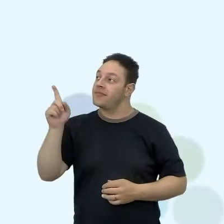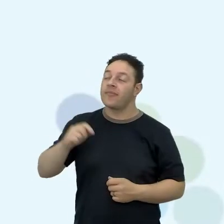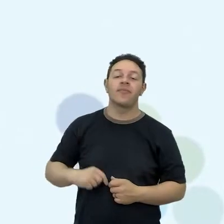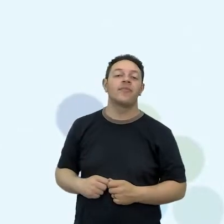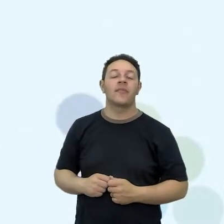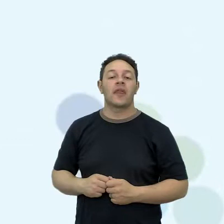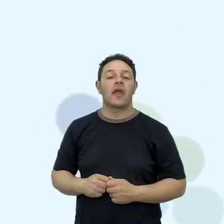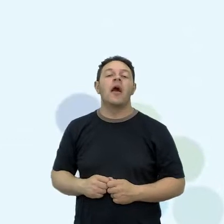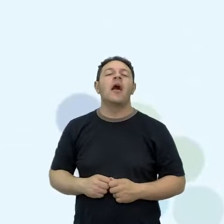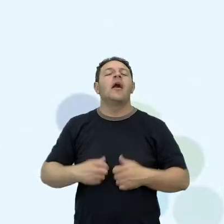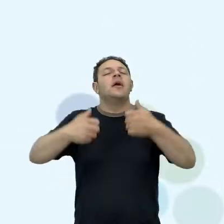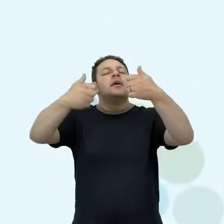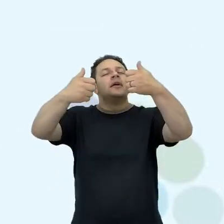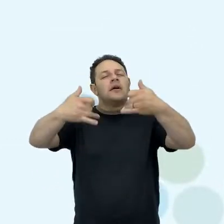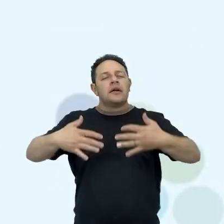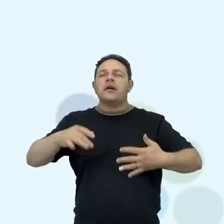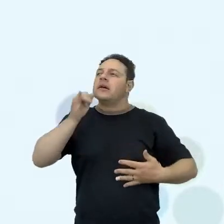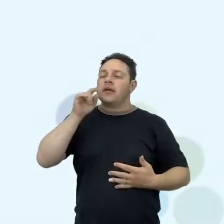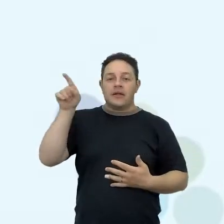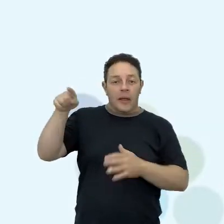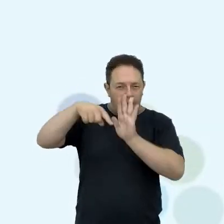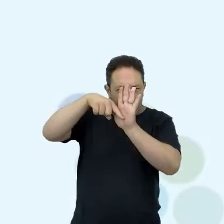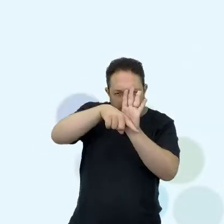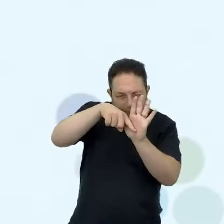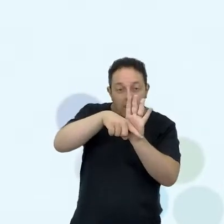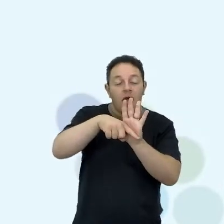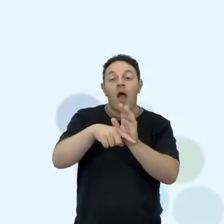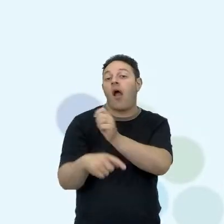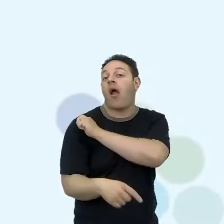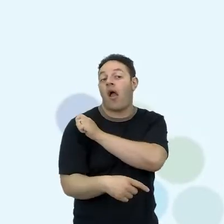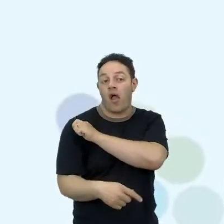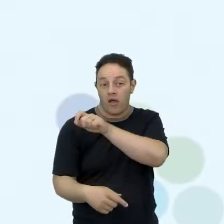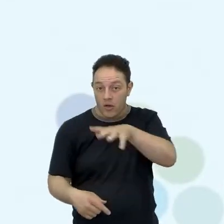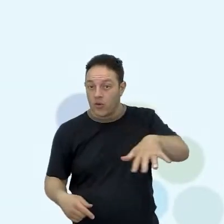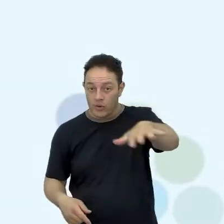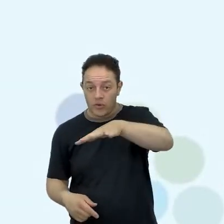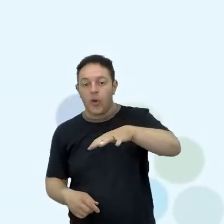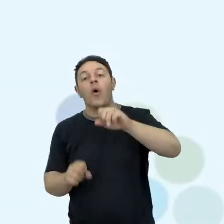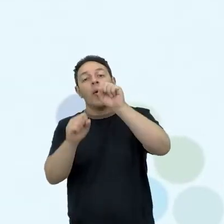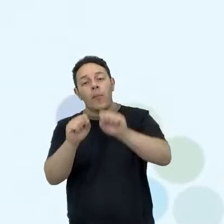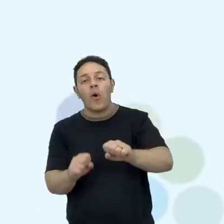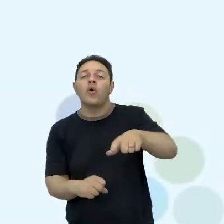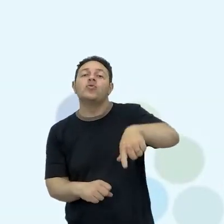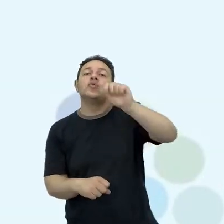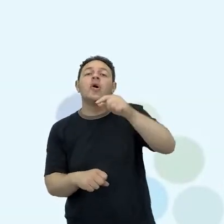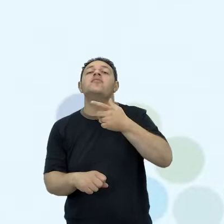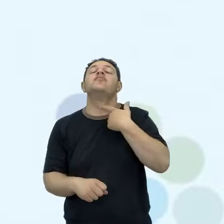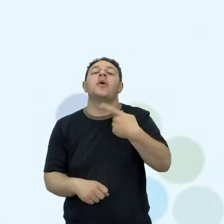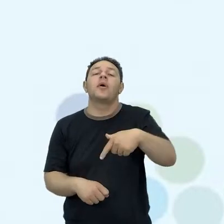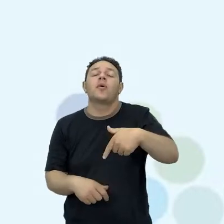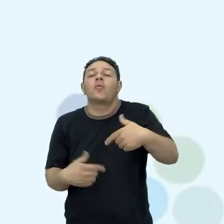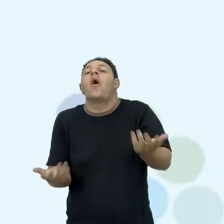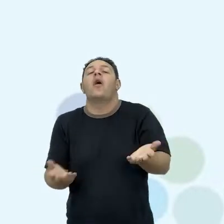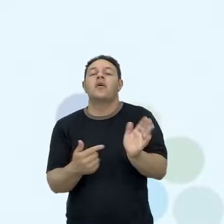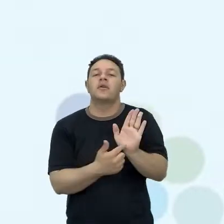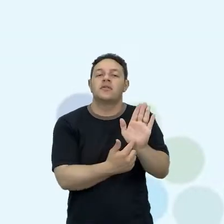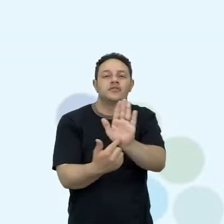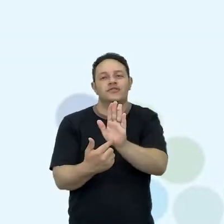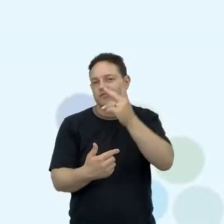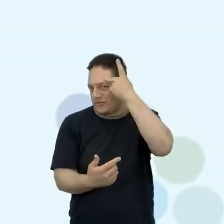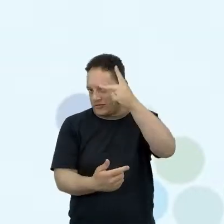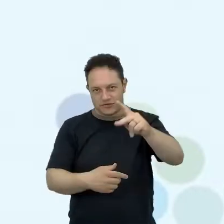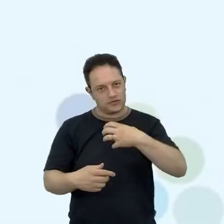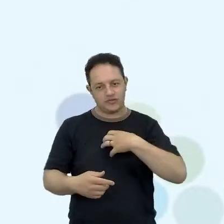né, a respeito dessa pesquisa, os estudantes, né, eles podem escolher a melhor forma de apresentar. Fazer